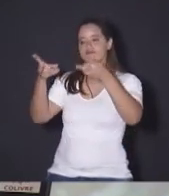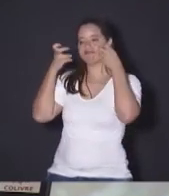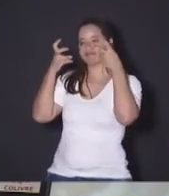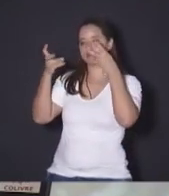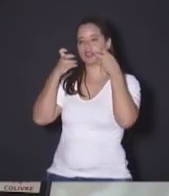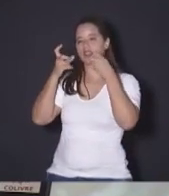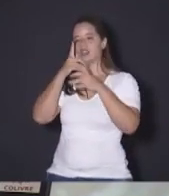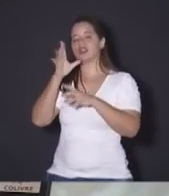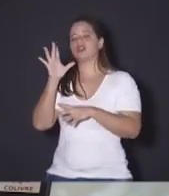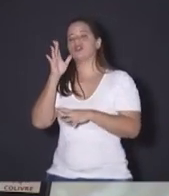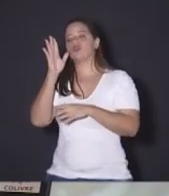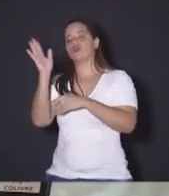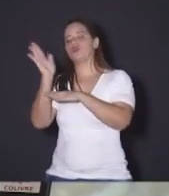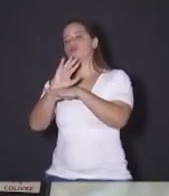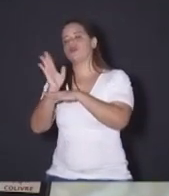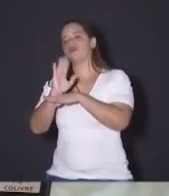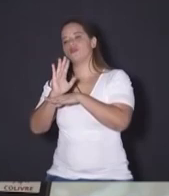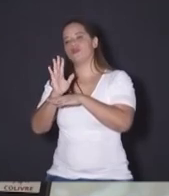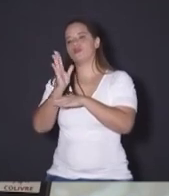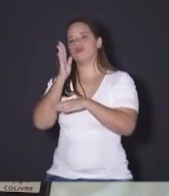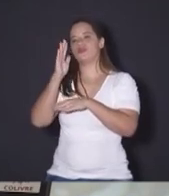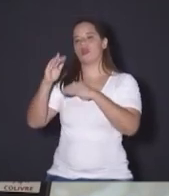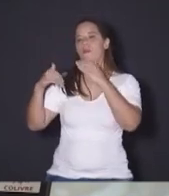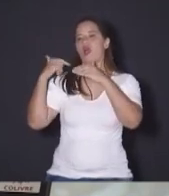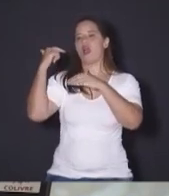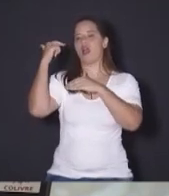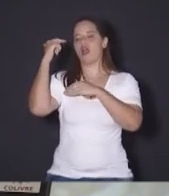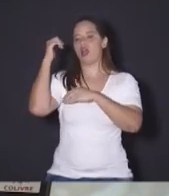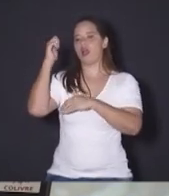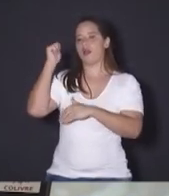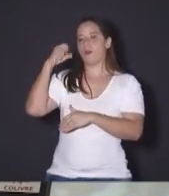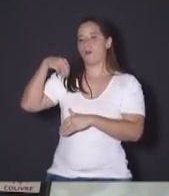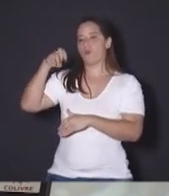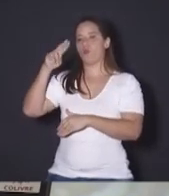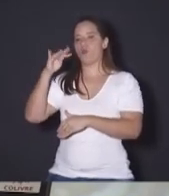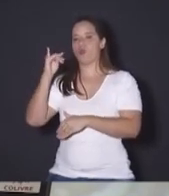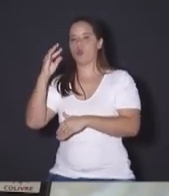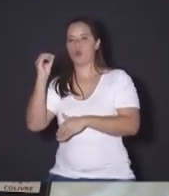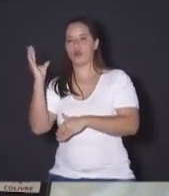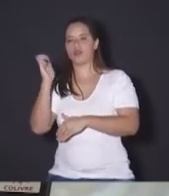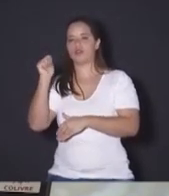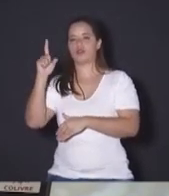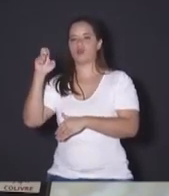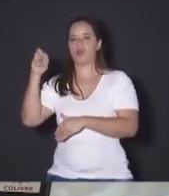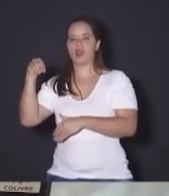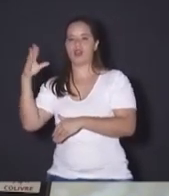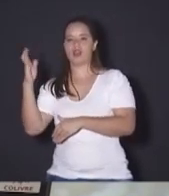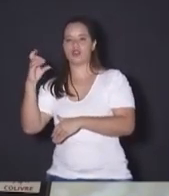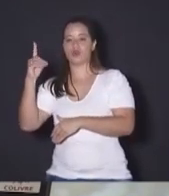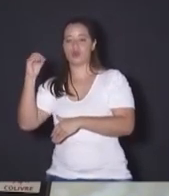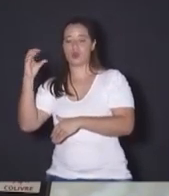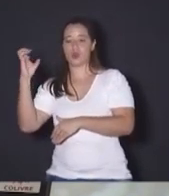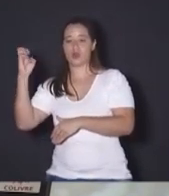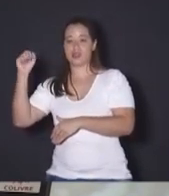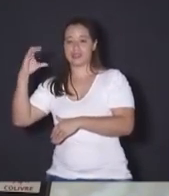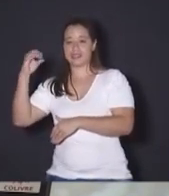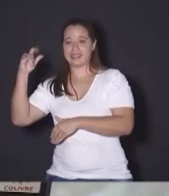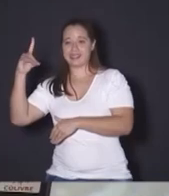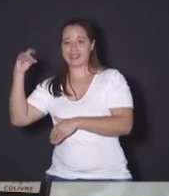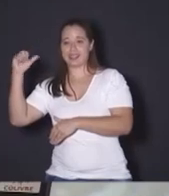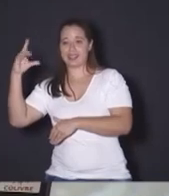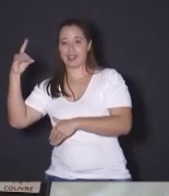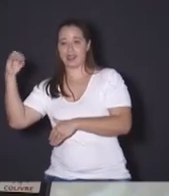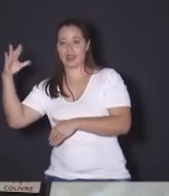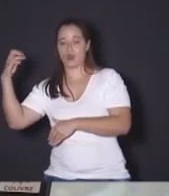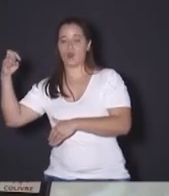documentário é muito além do cidadão kane que fala sobre a globo vocês vão ver eles é apontando